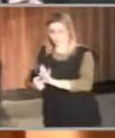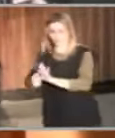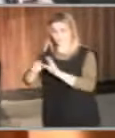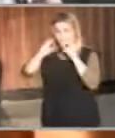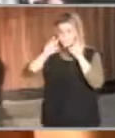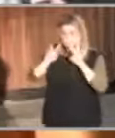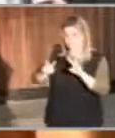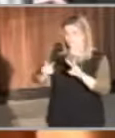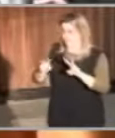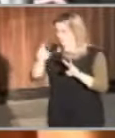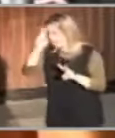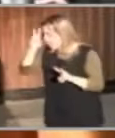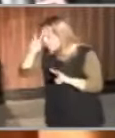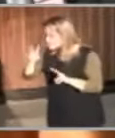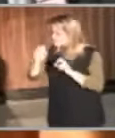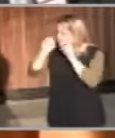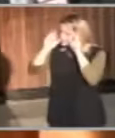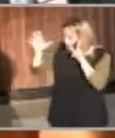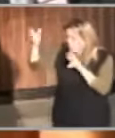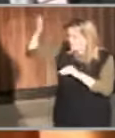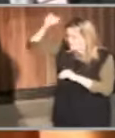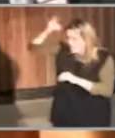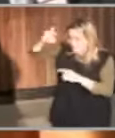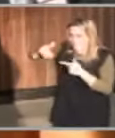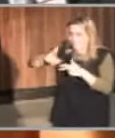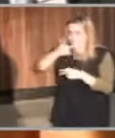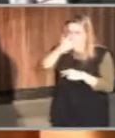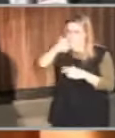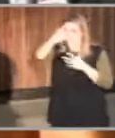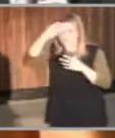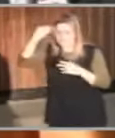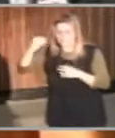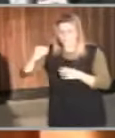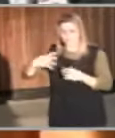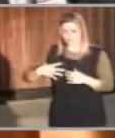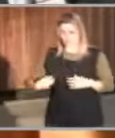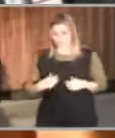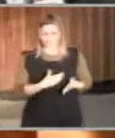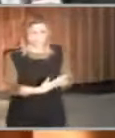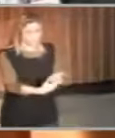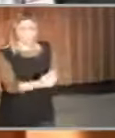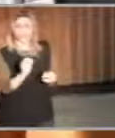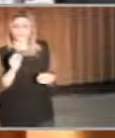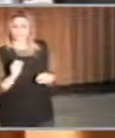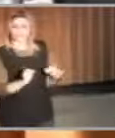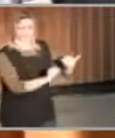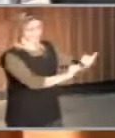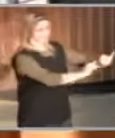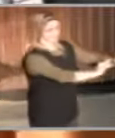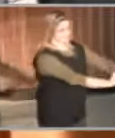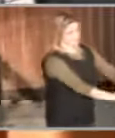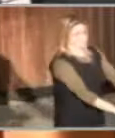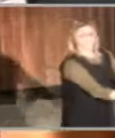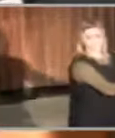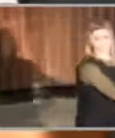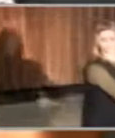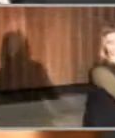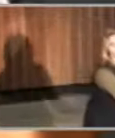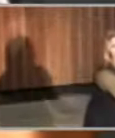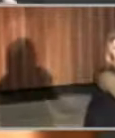lado na história das famílias que nós trocamos devagarinho devagarinho